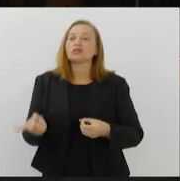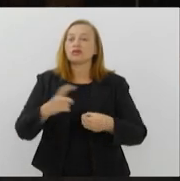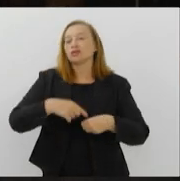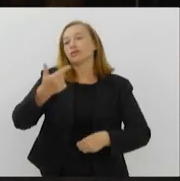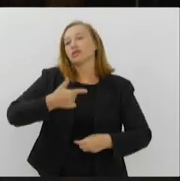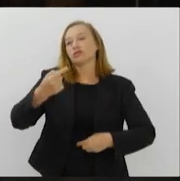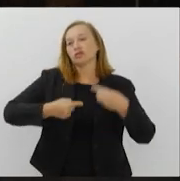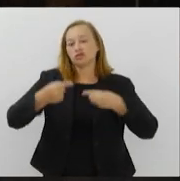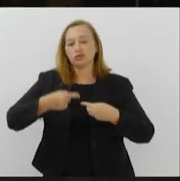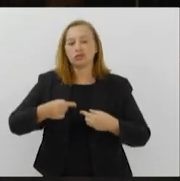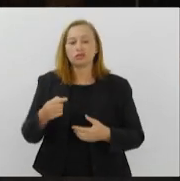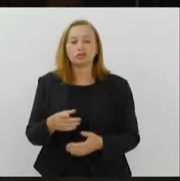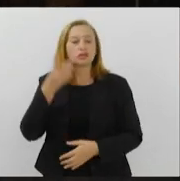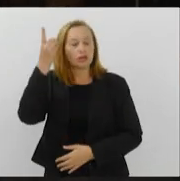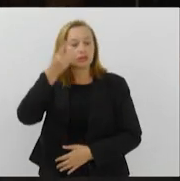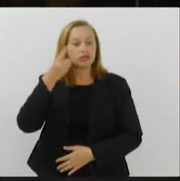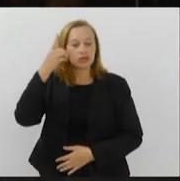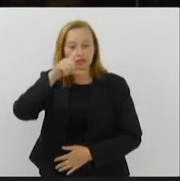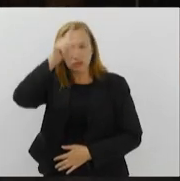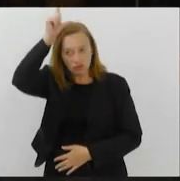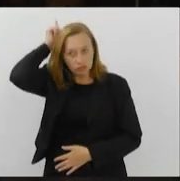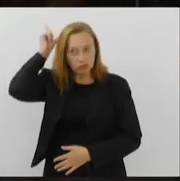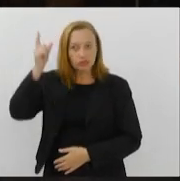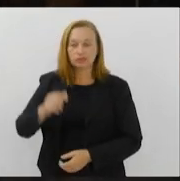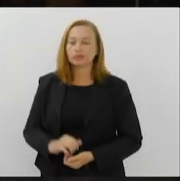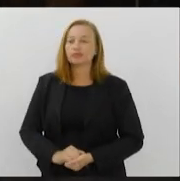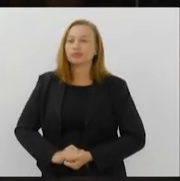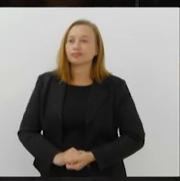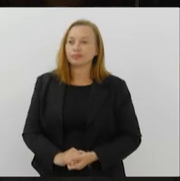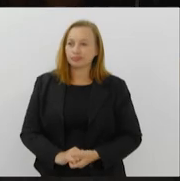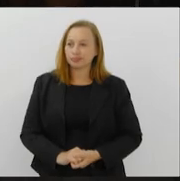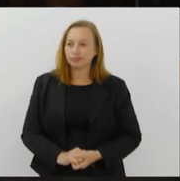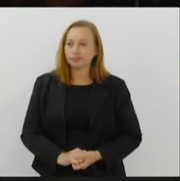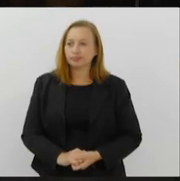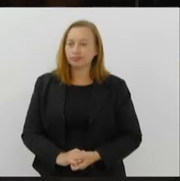segunda discussão. Deputado Luiz Paulo.